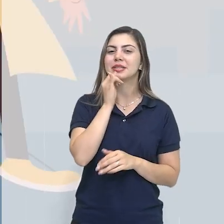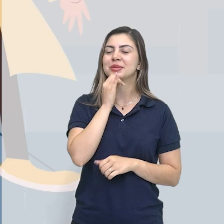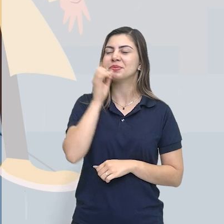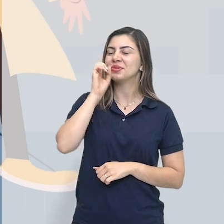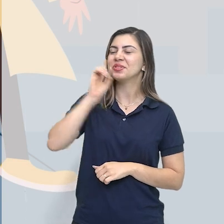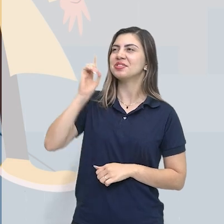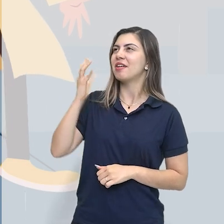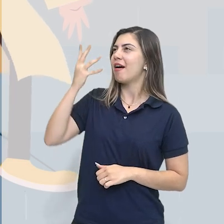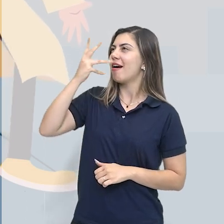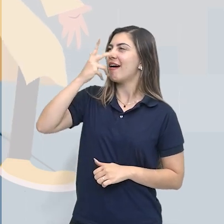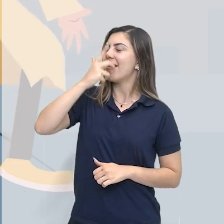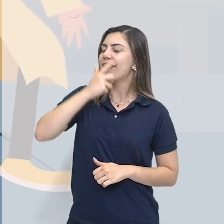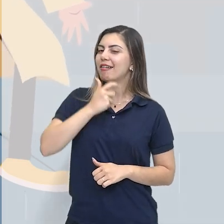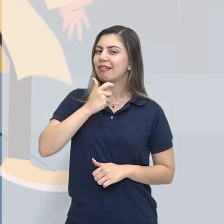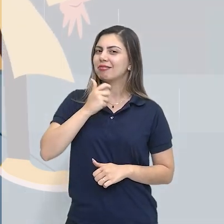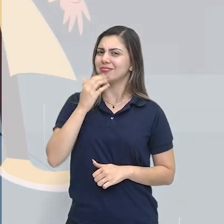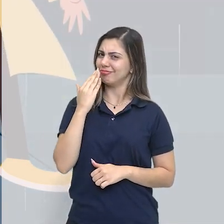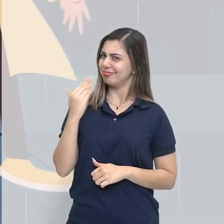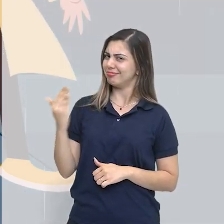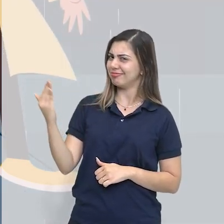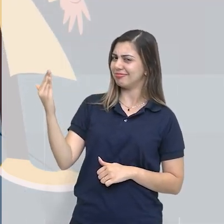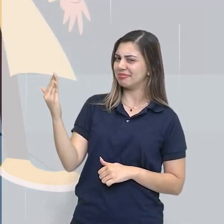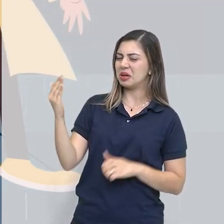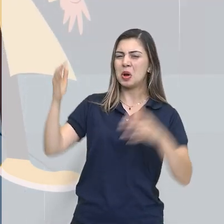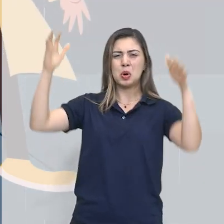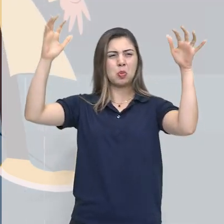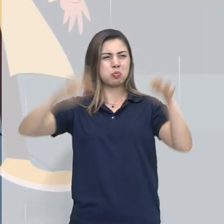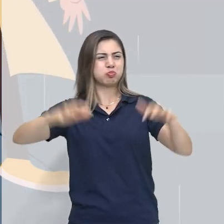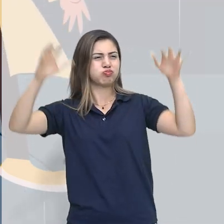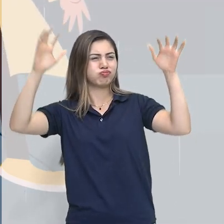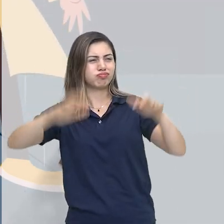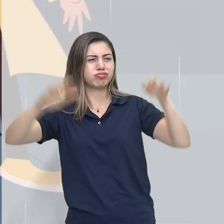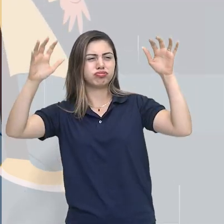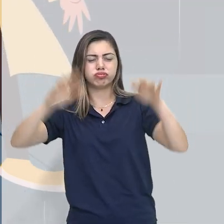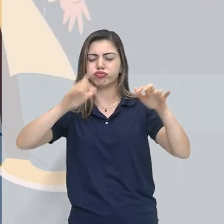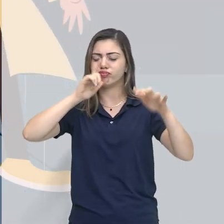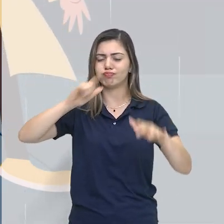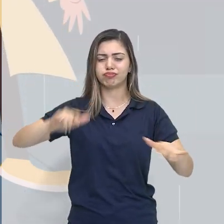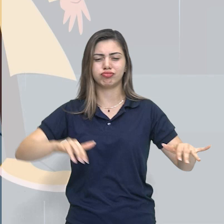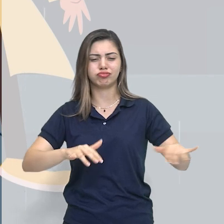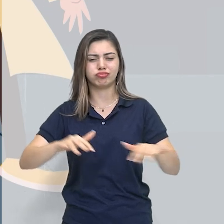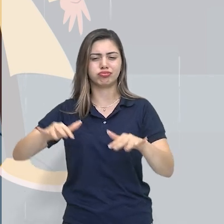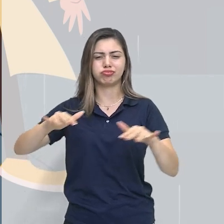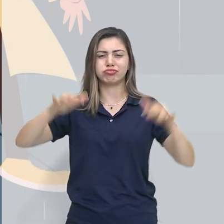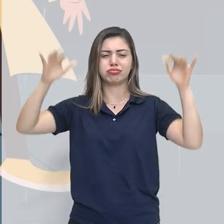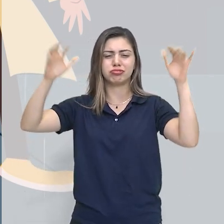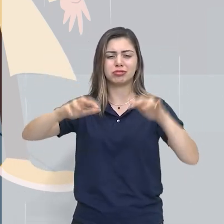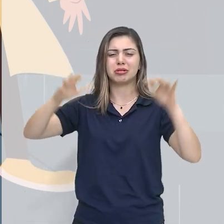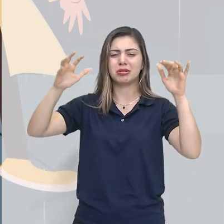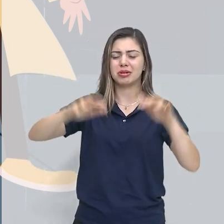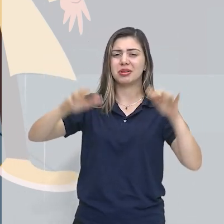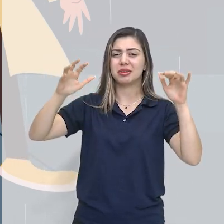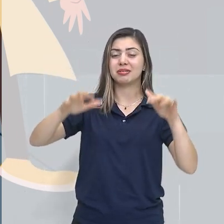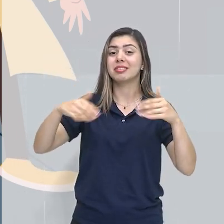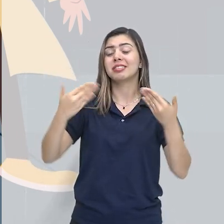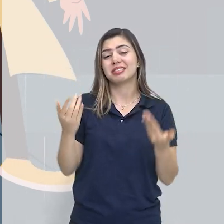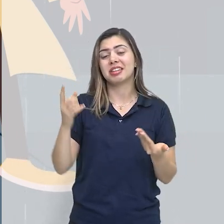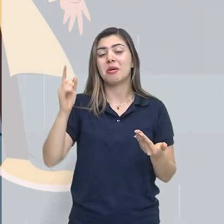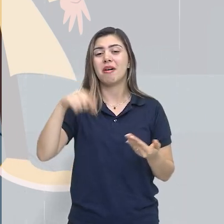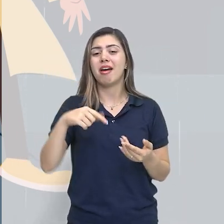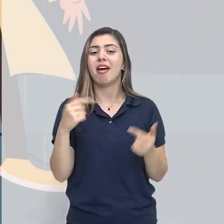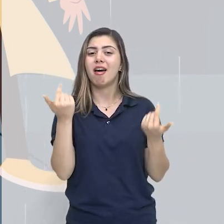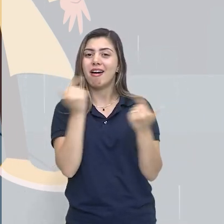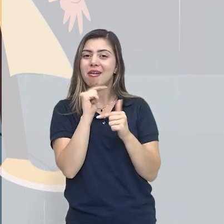lindo! Dizemos enquanto um dilúvio começa. E quando unimos o humor à